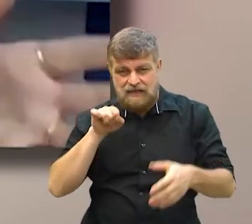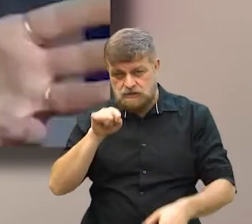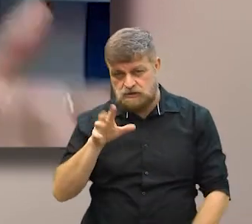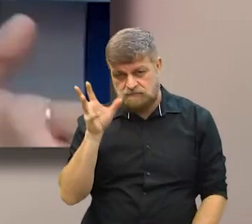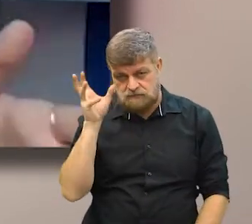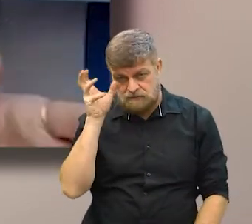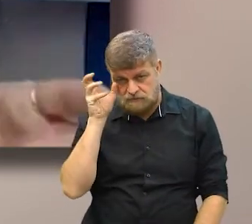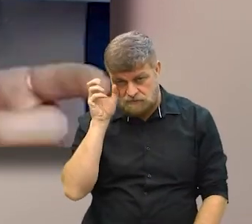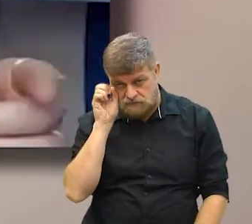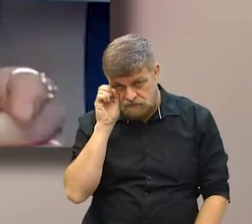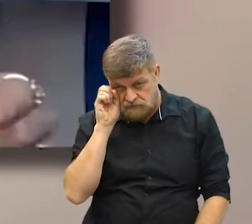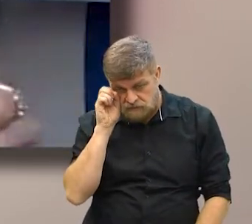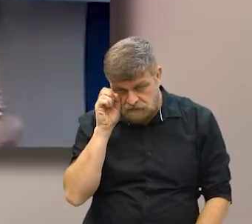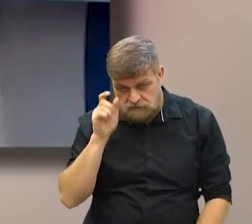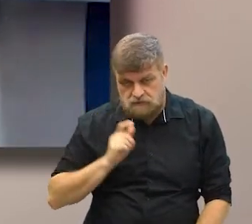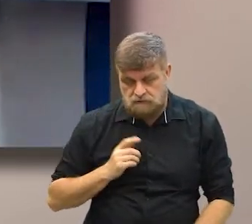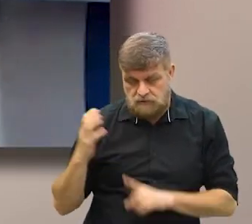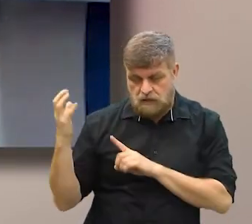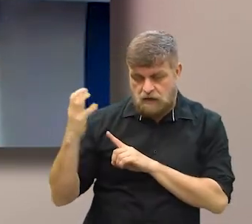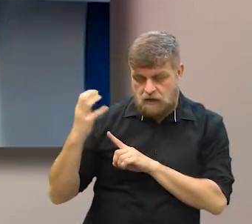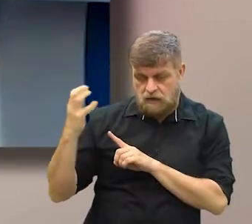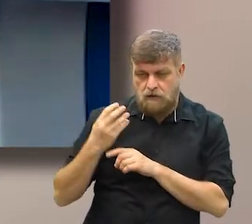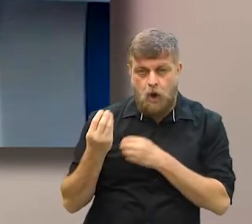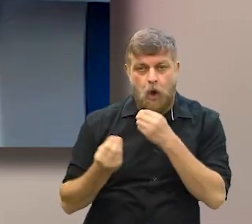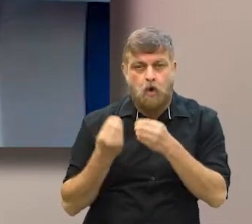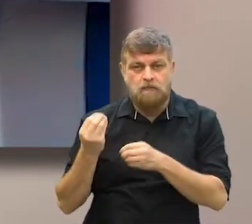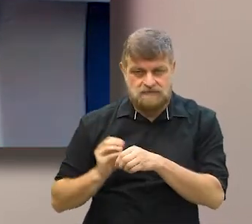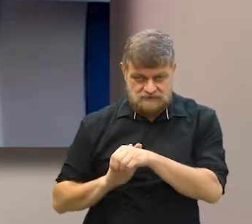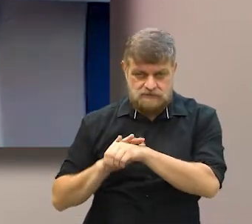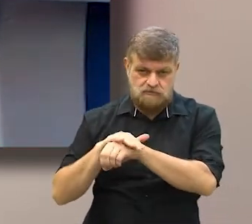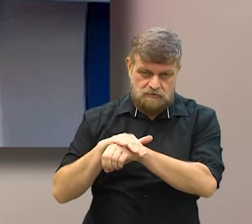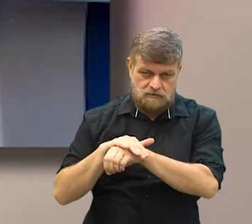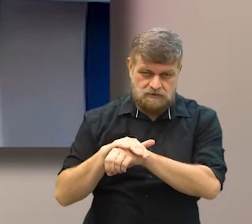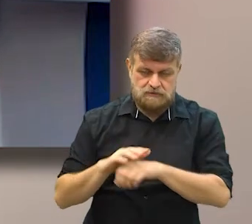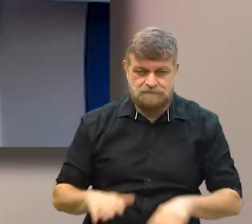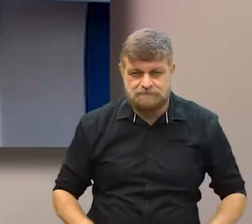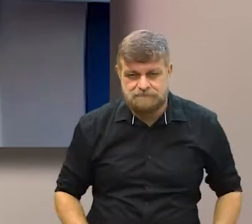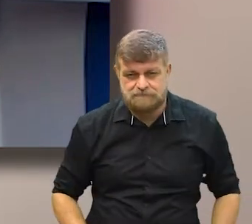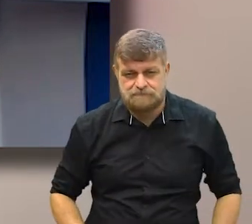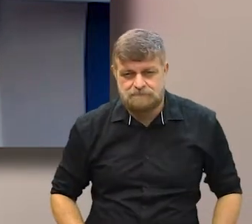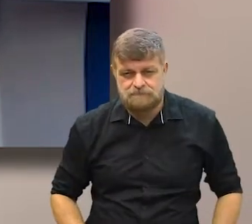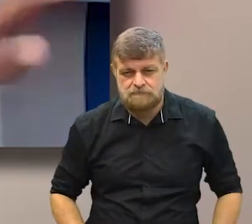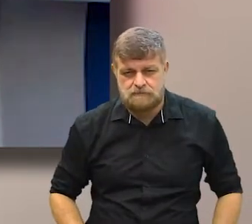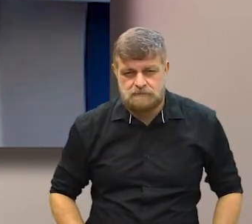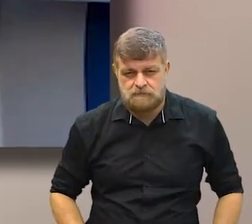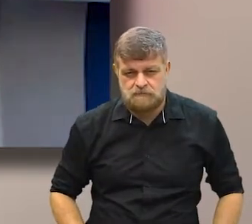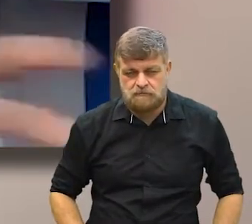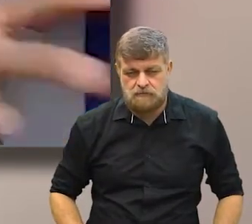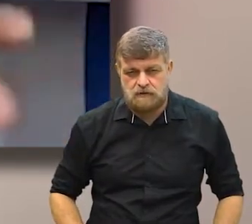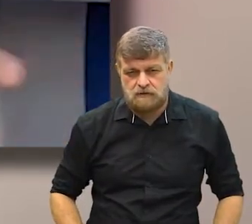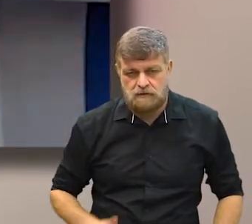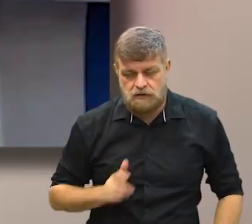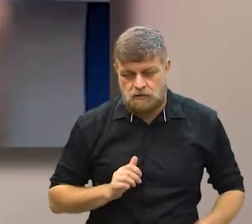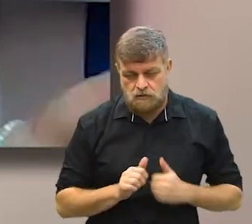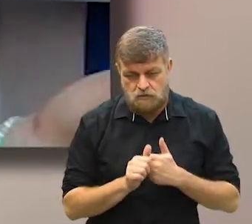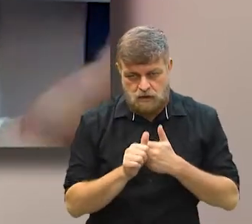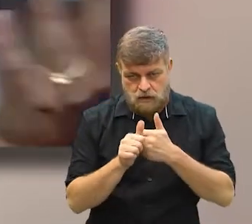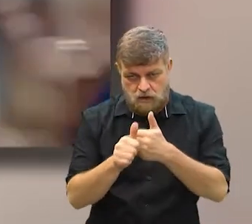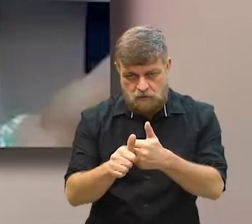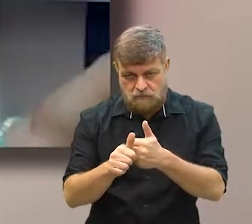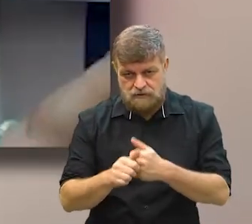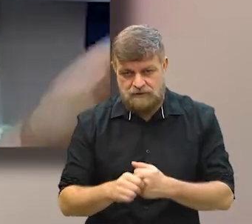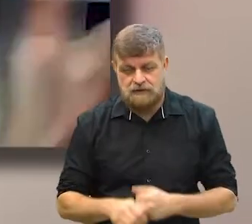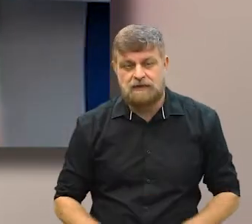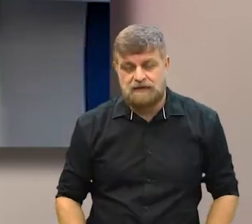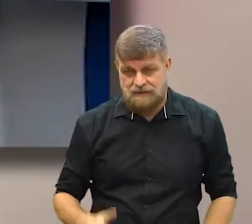antecedem o seu sono, impactam em como vai ser a sua noite de sono. Eu não acompanhei a